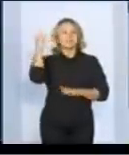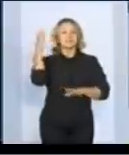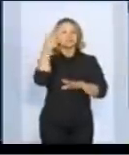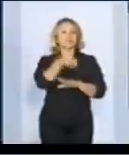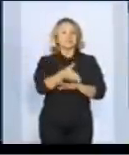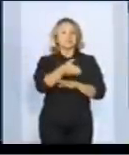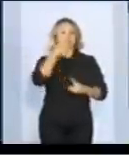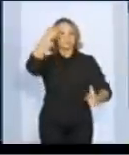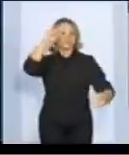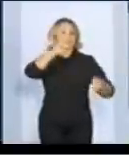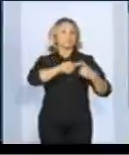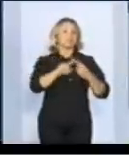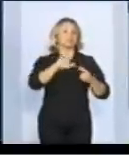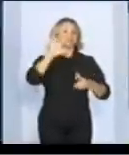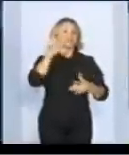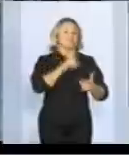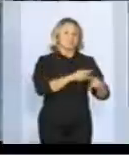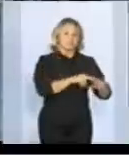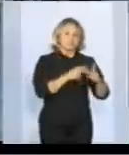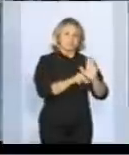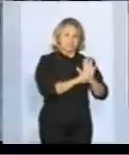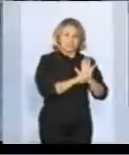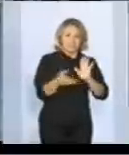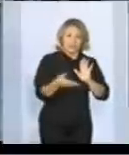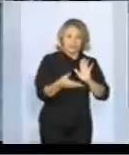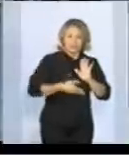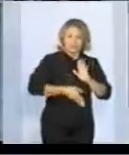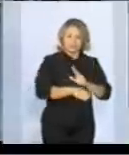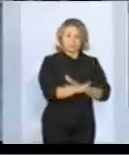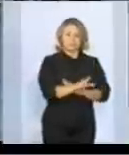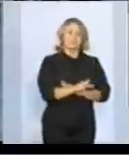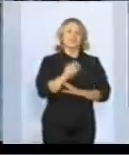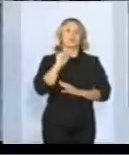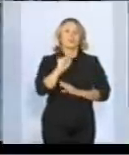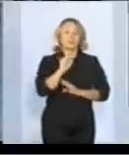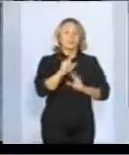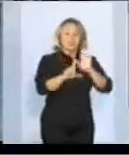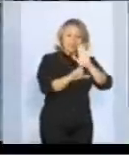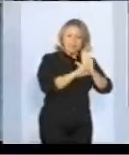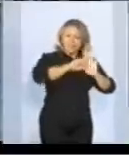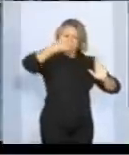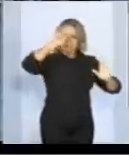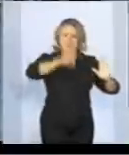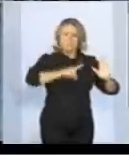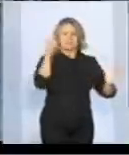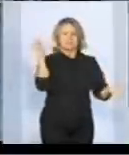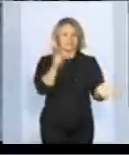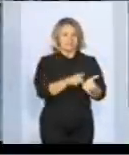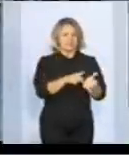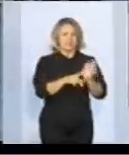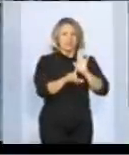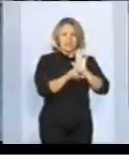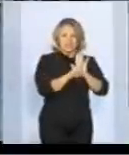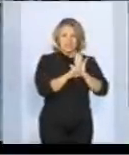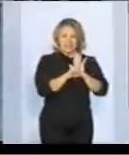no objetivo que foi definido pela lei. Tá? O que, que a lei pretende de fato? A lei, eu estou me